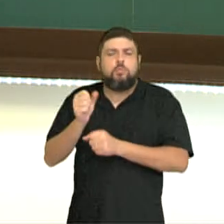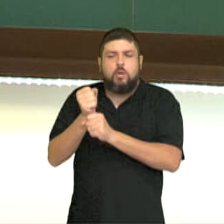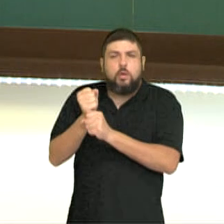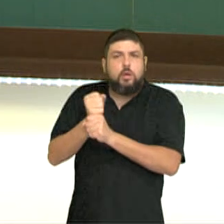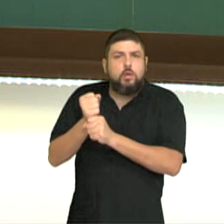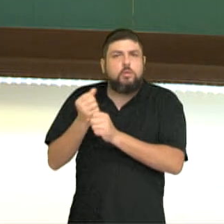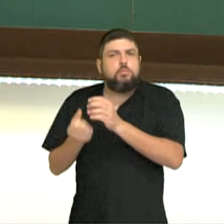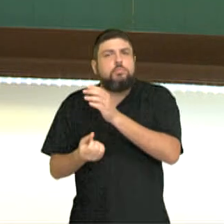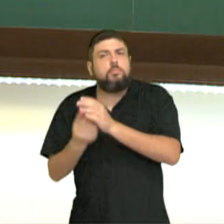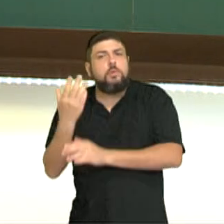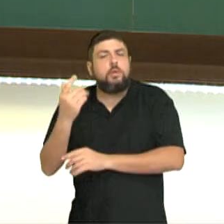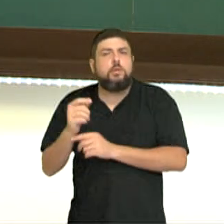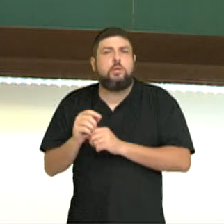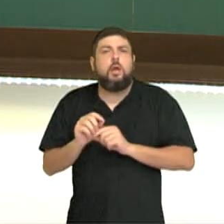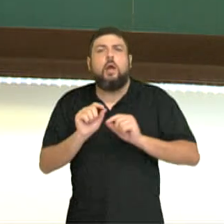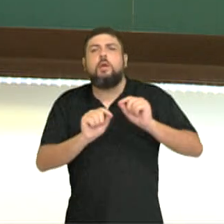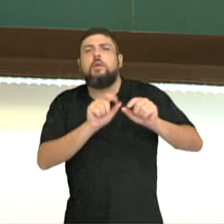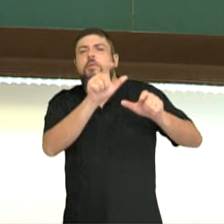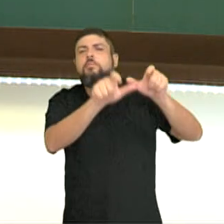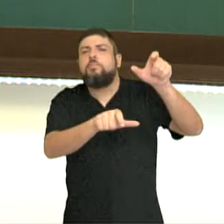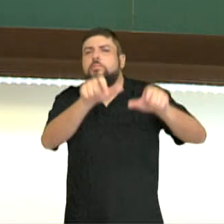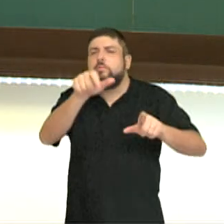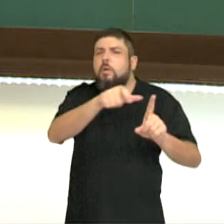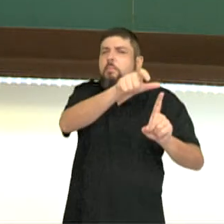são as pessoas que atuam lá.